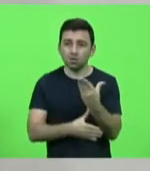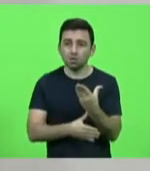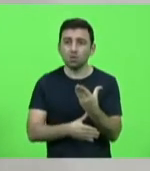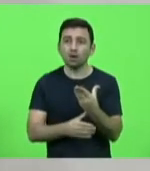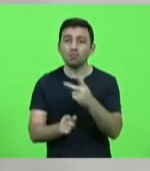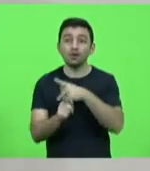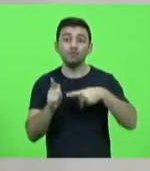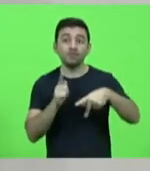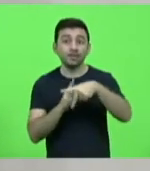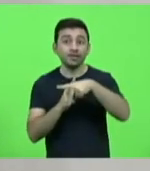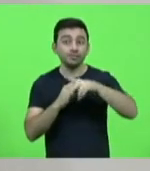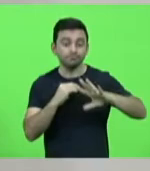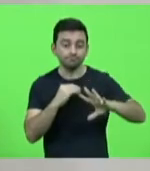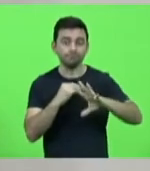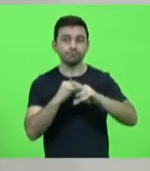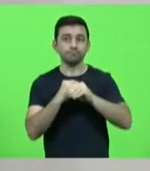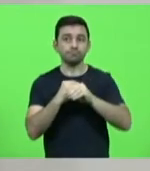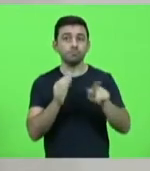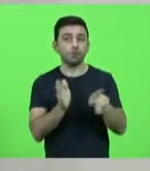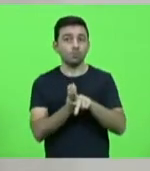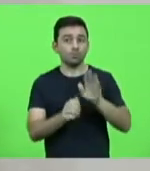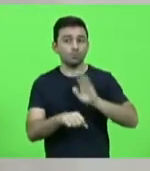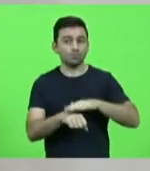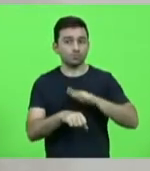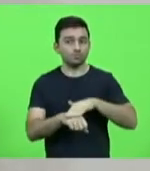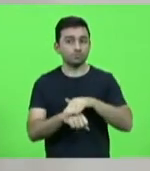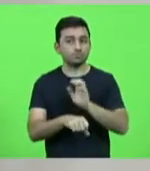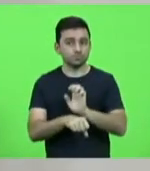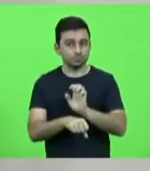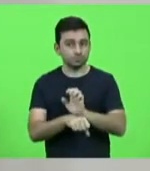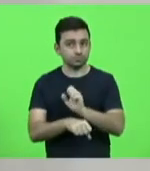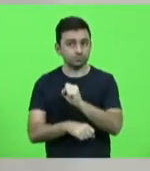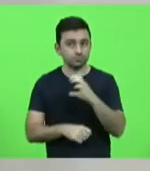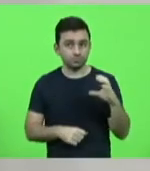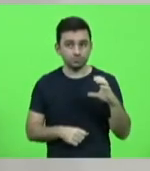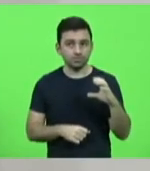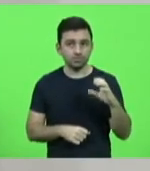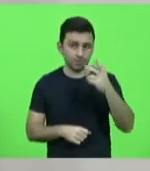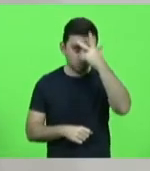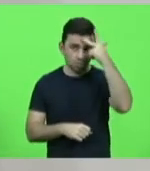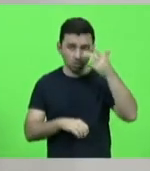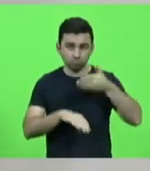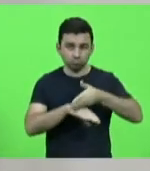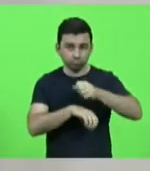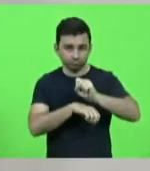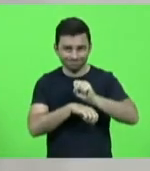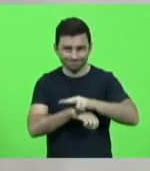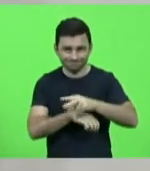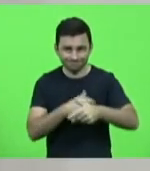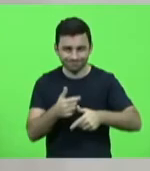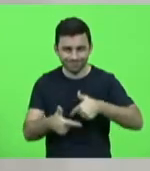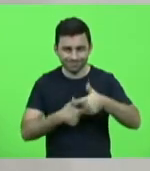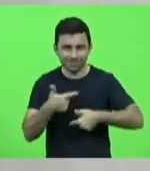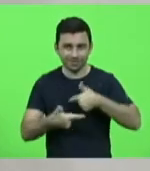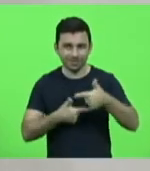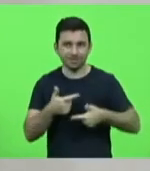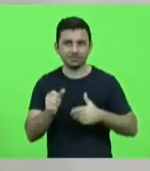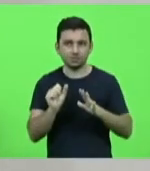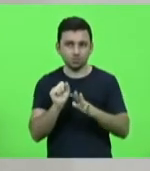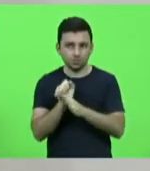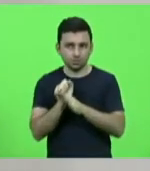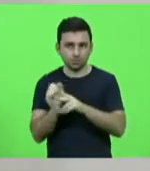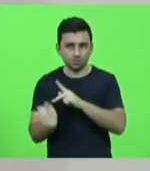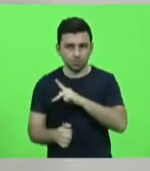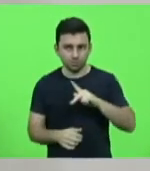Previdência Complementar do Estado. E quem ingressou nos órgãos públicos e na segurança pública